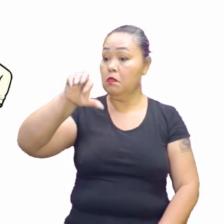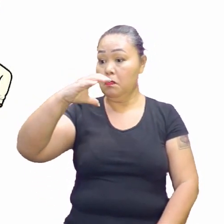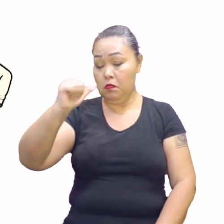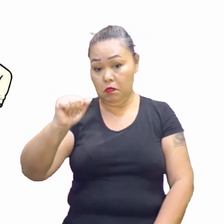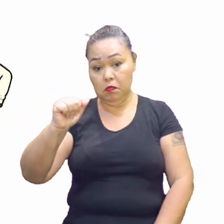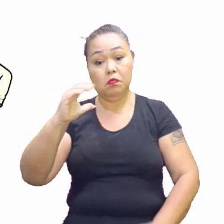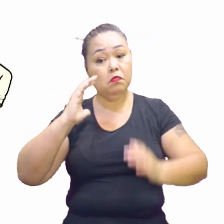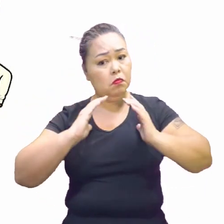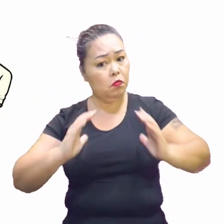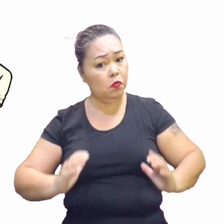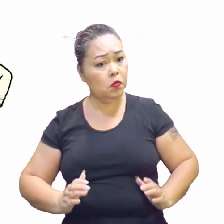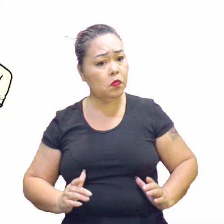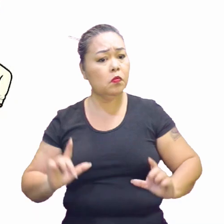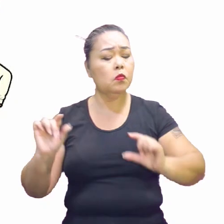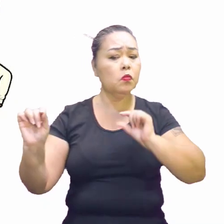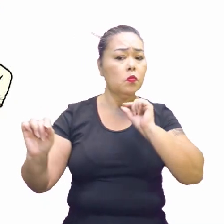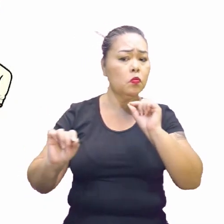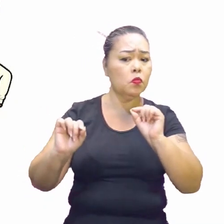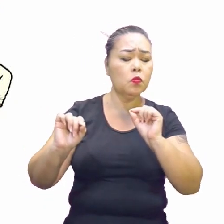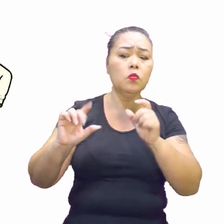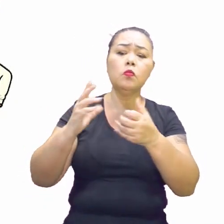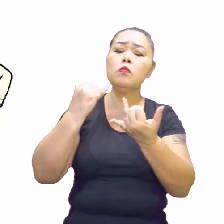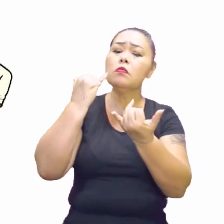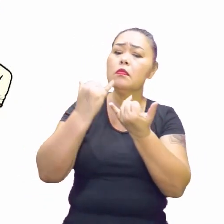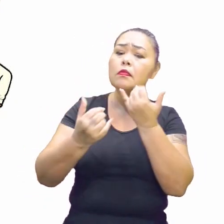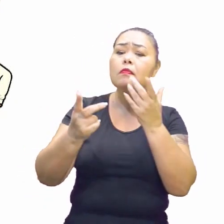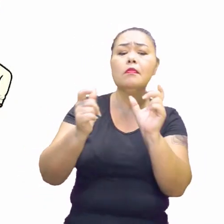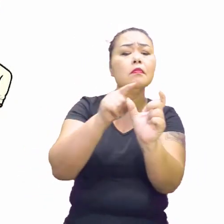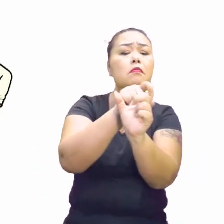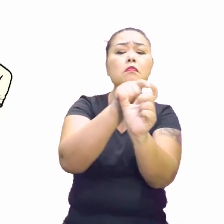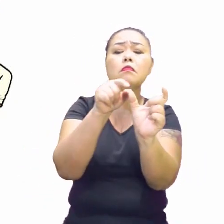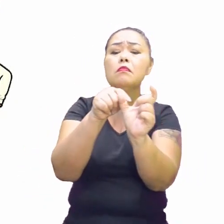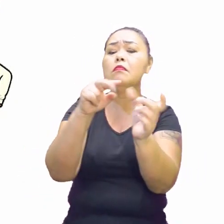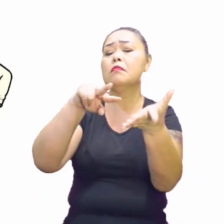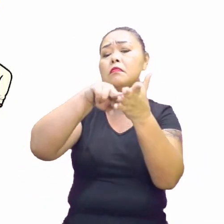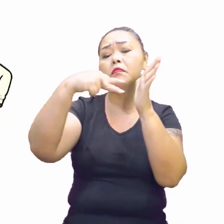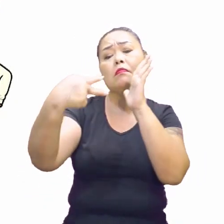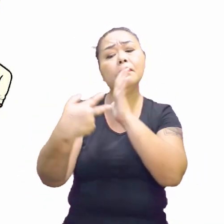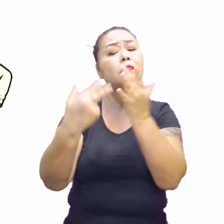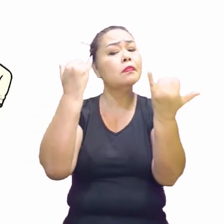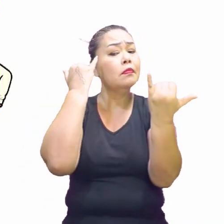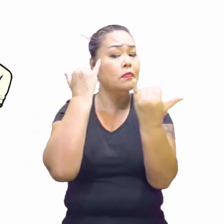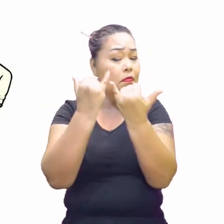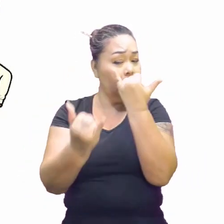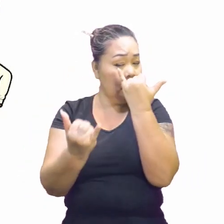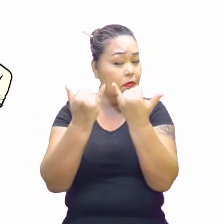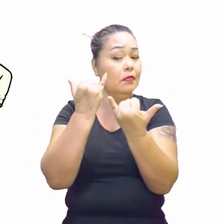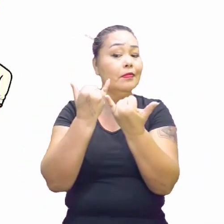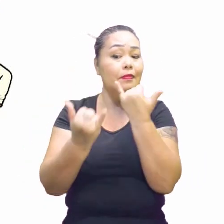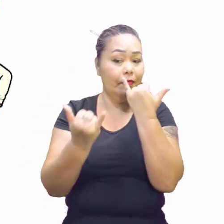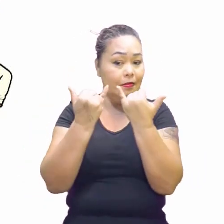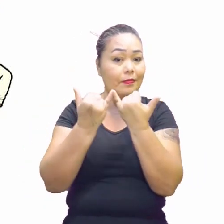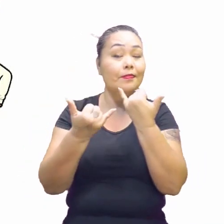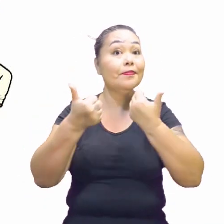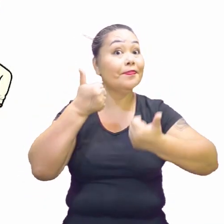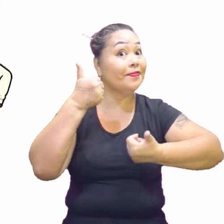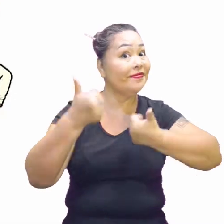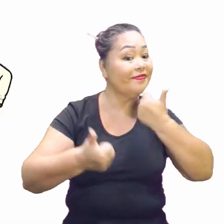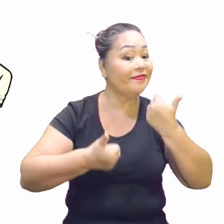comportamento. Mas o que é sinônimo? São palavras de significados semelhantes,